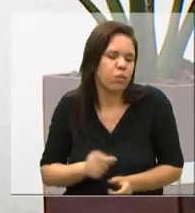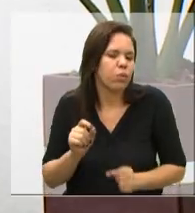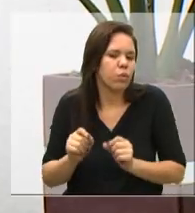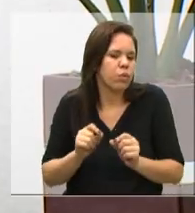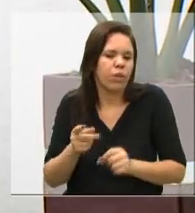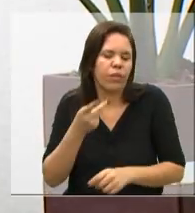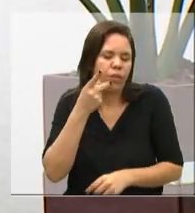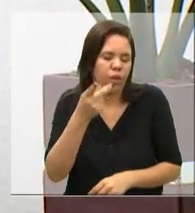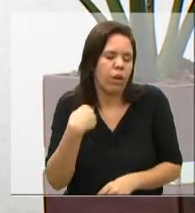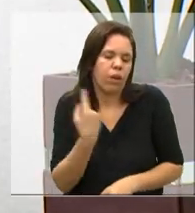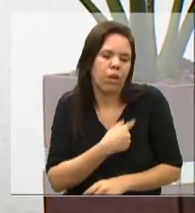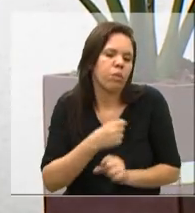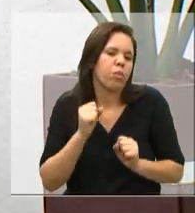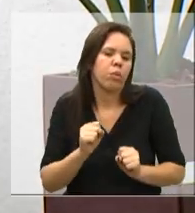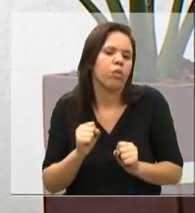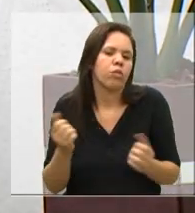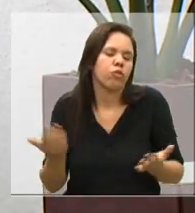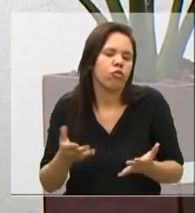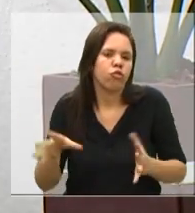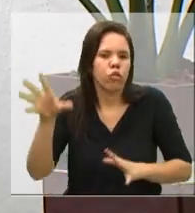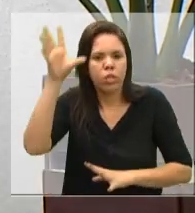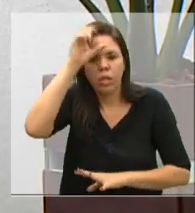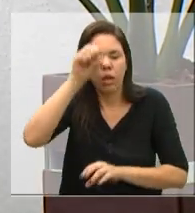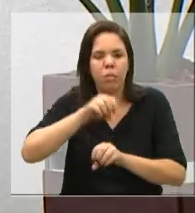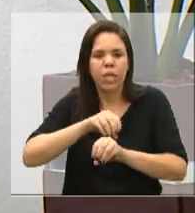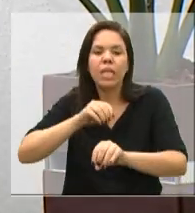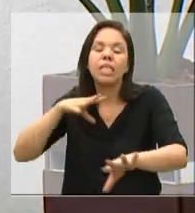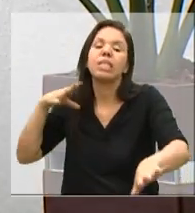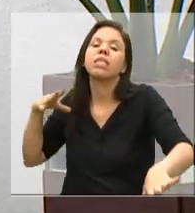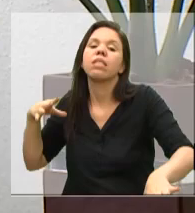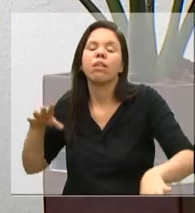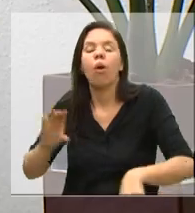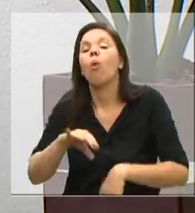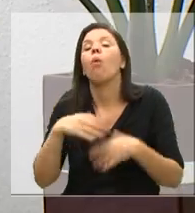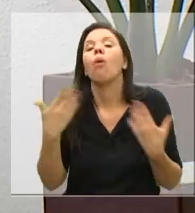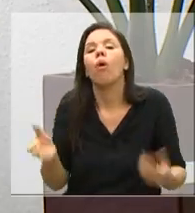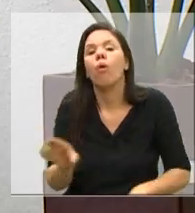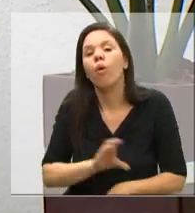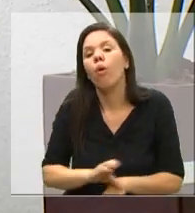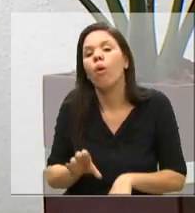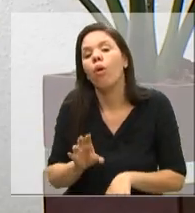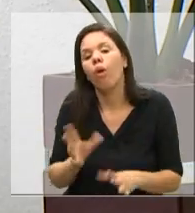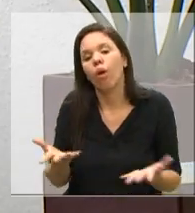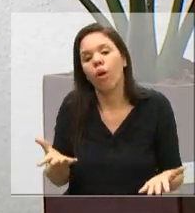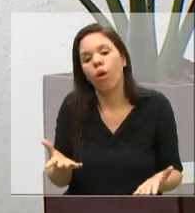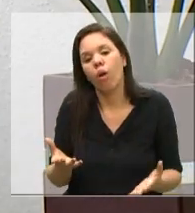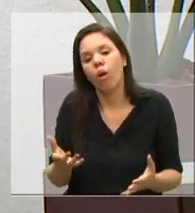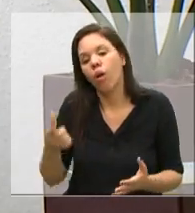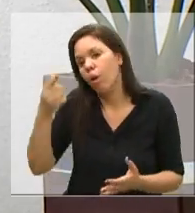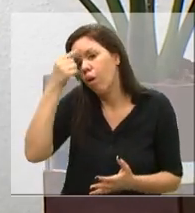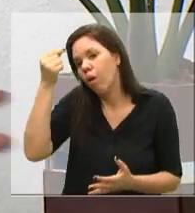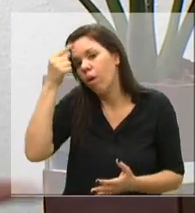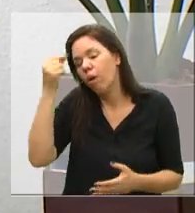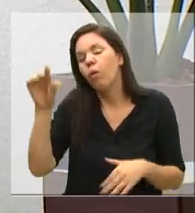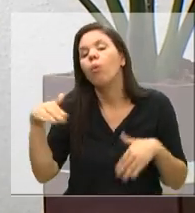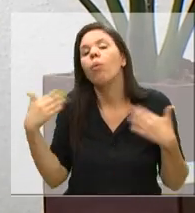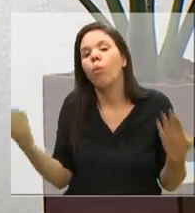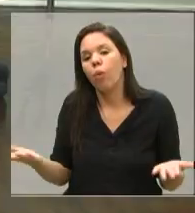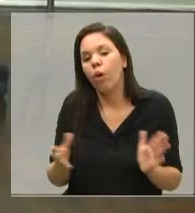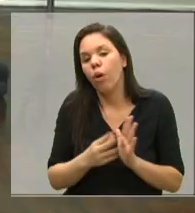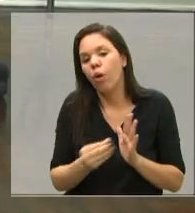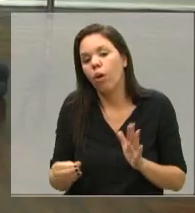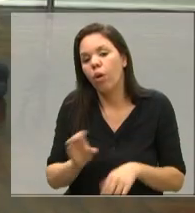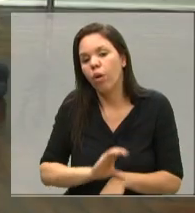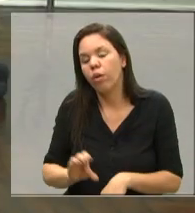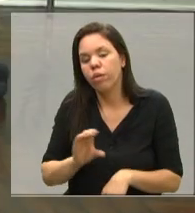o que a gente pode hoje aprender à distância, né? São cursos técnicos, cursos de graduação, quais são as modalidades